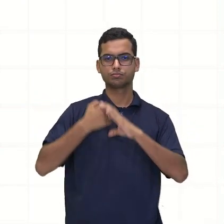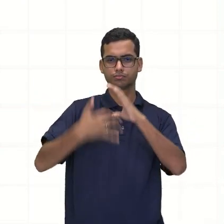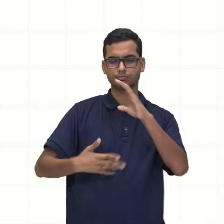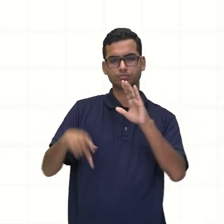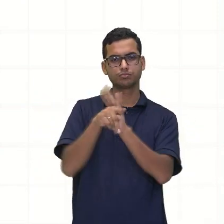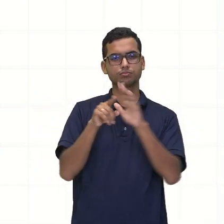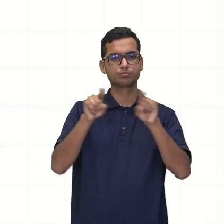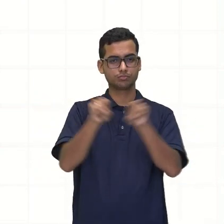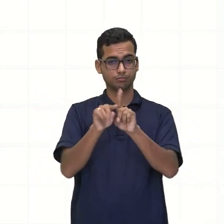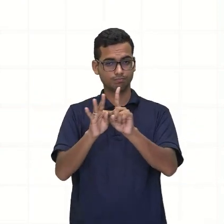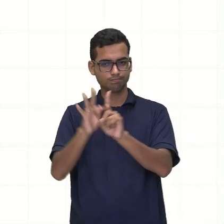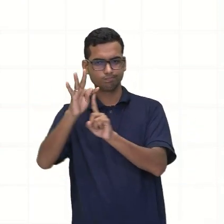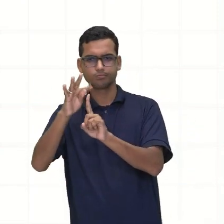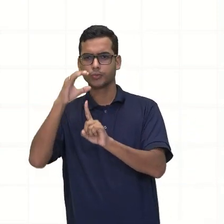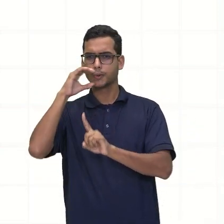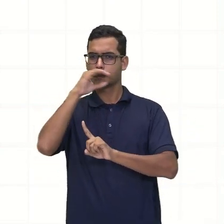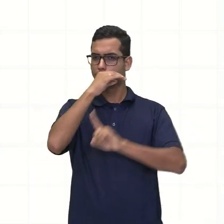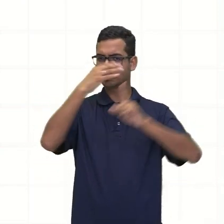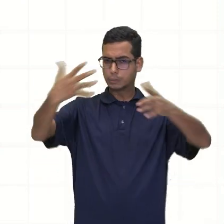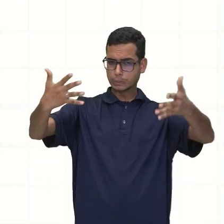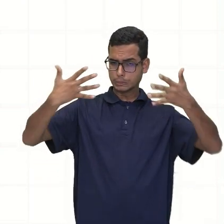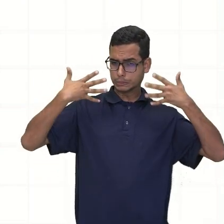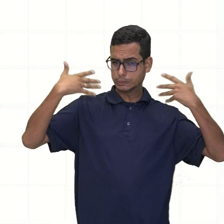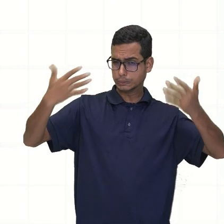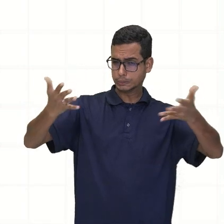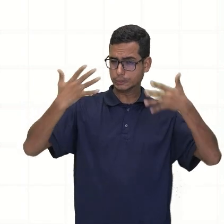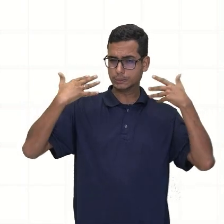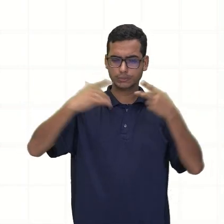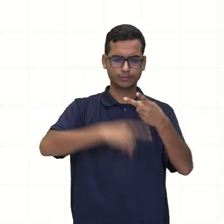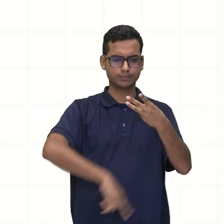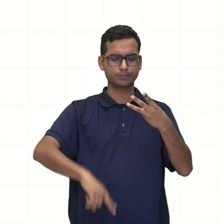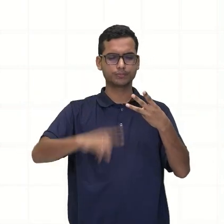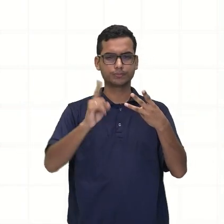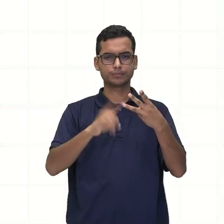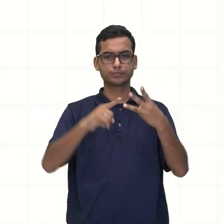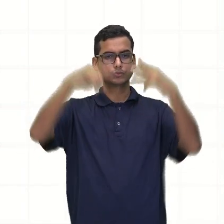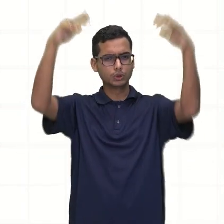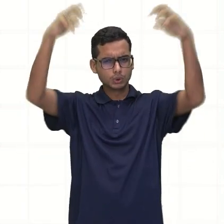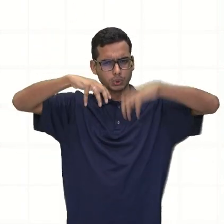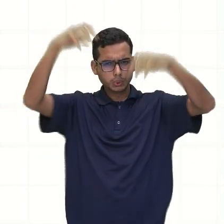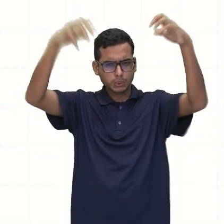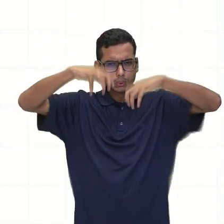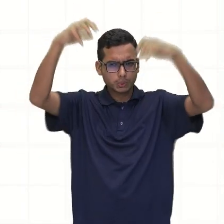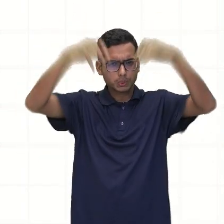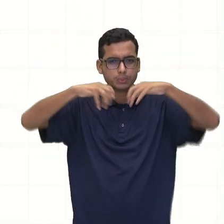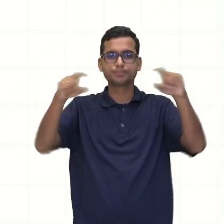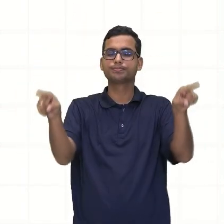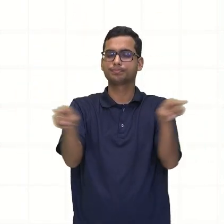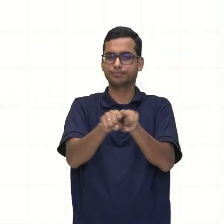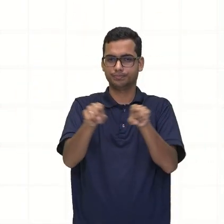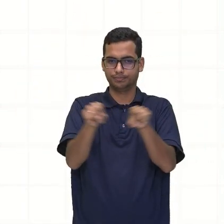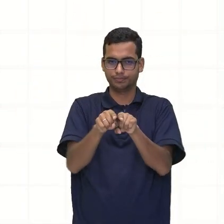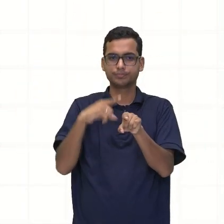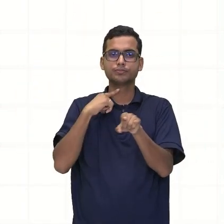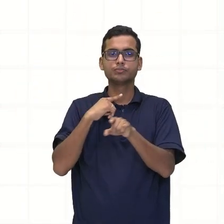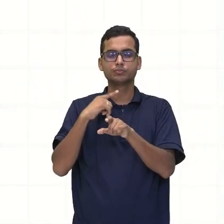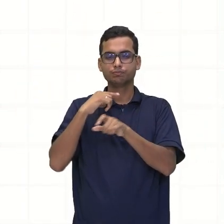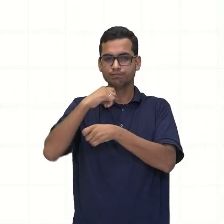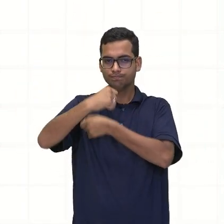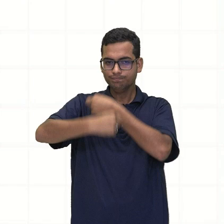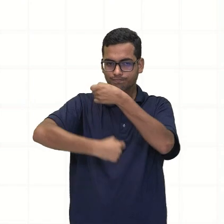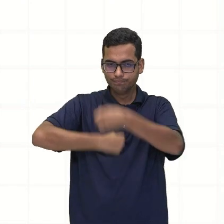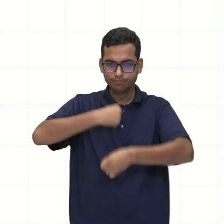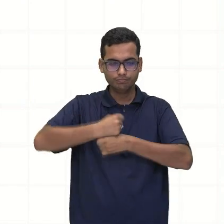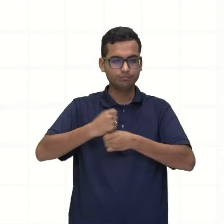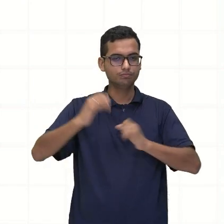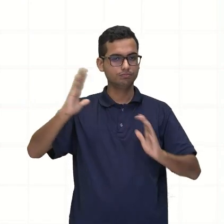de altas temperaturas e alta umidade o ano inteiro, gente. E essa alta umidade ela vai se